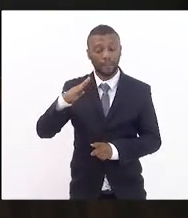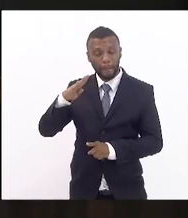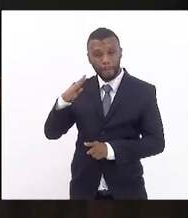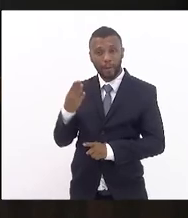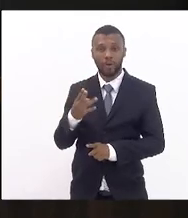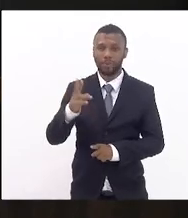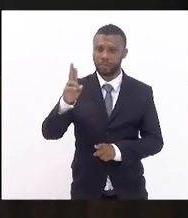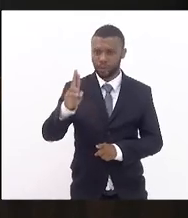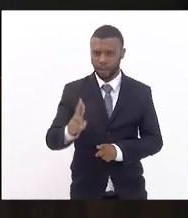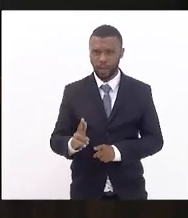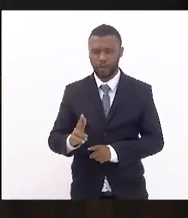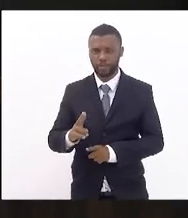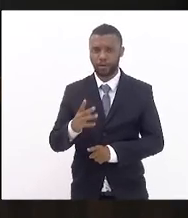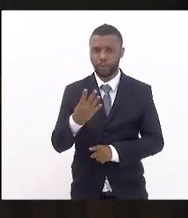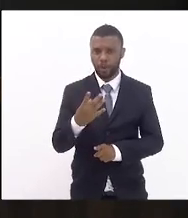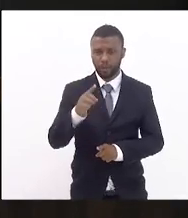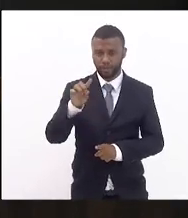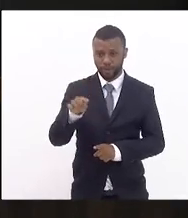4,060.